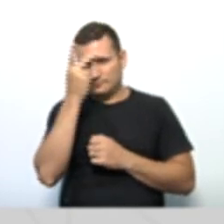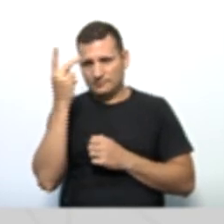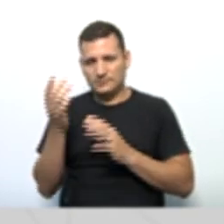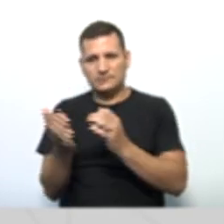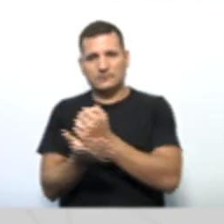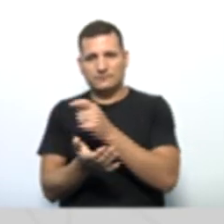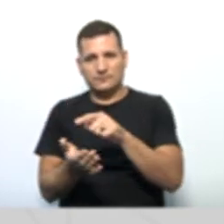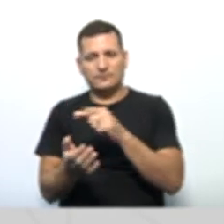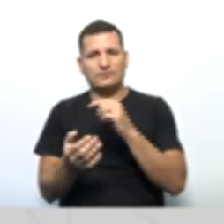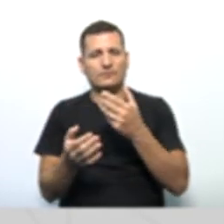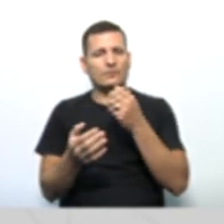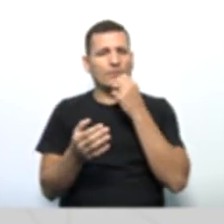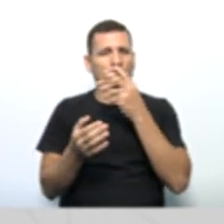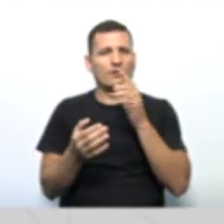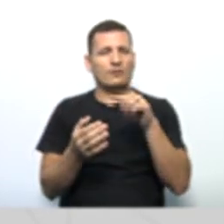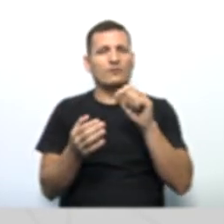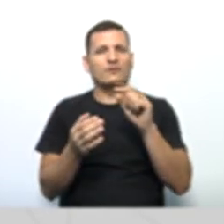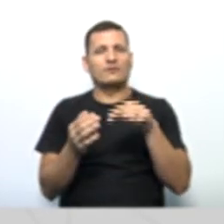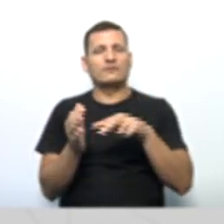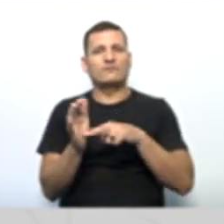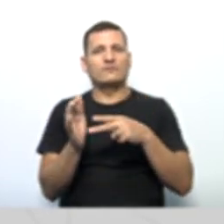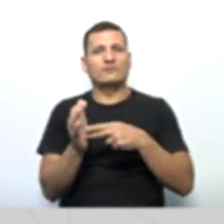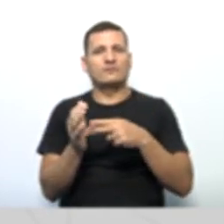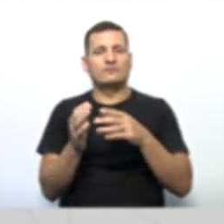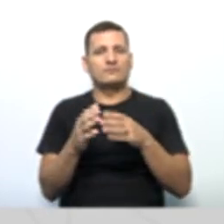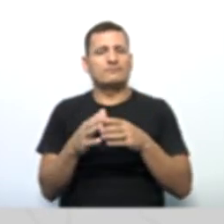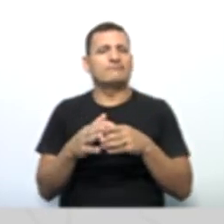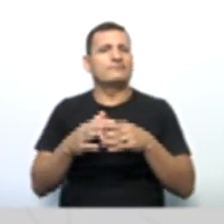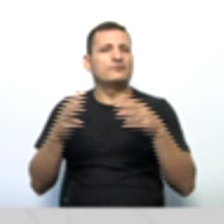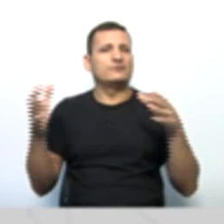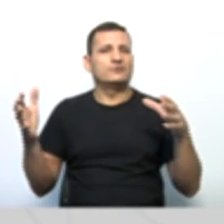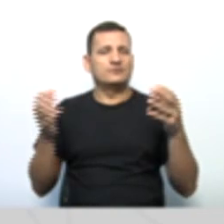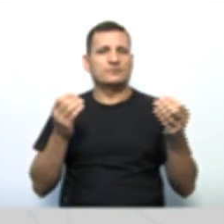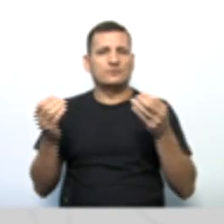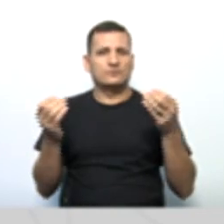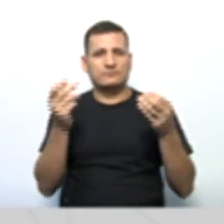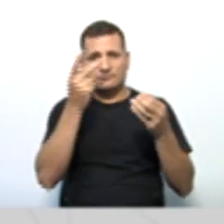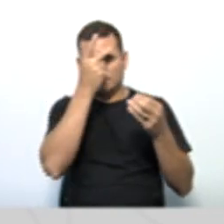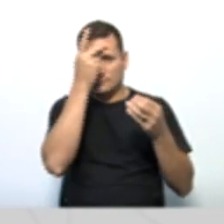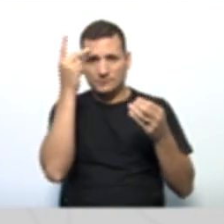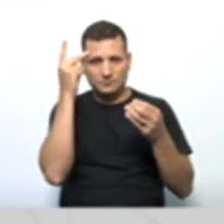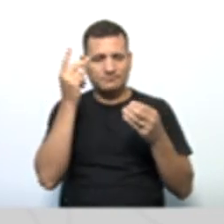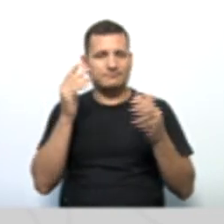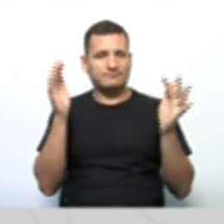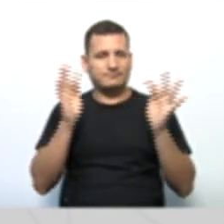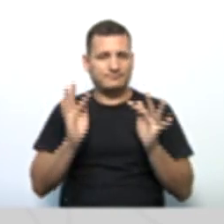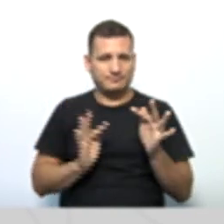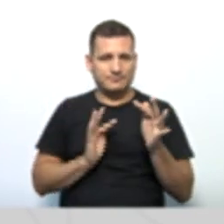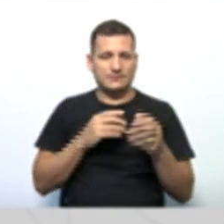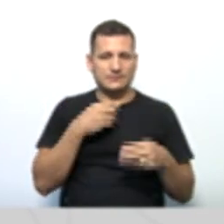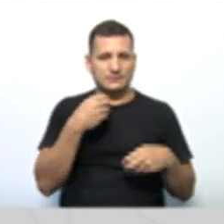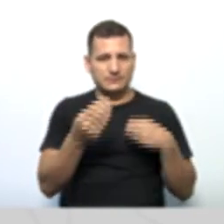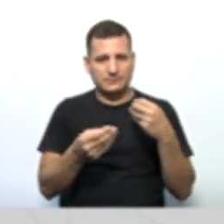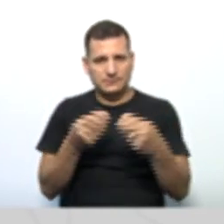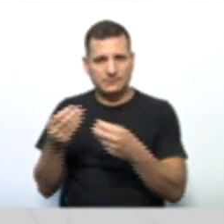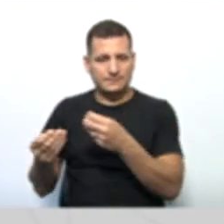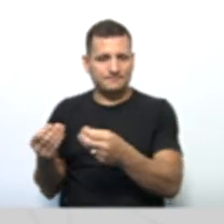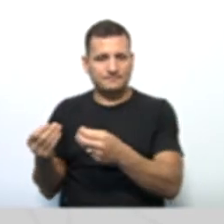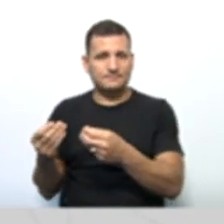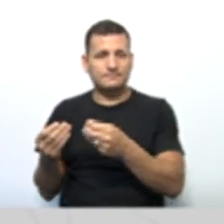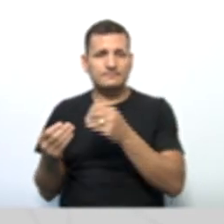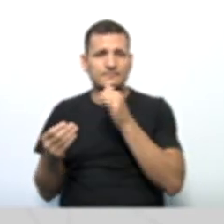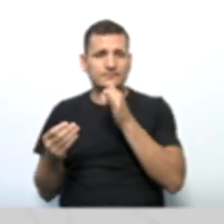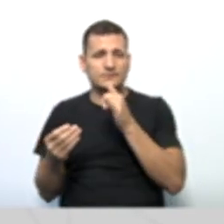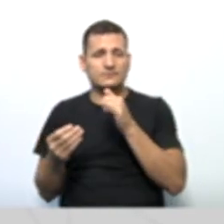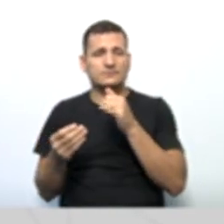maior quantidade de felicidade que a gente pode dar para o maior número de pessoas. Mesmo que uma coisa seja boa